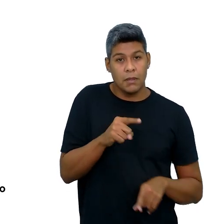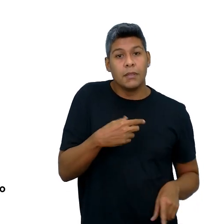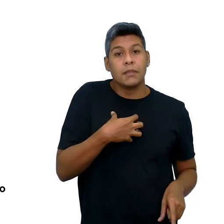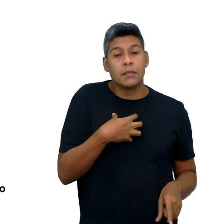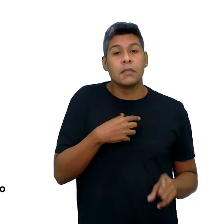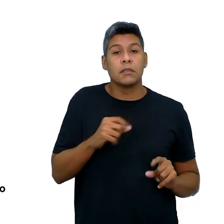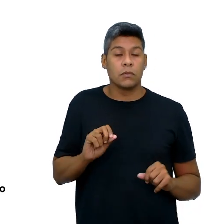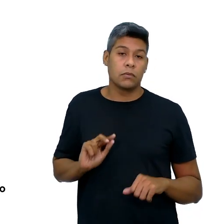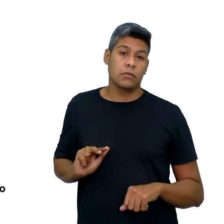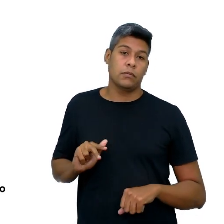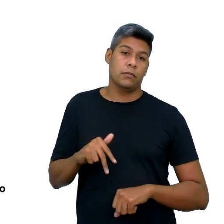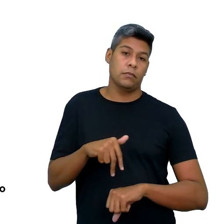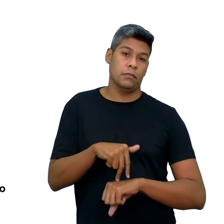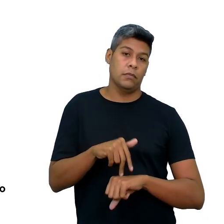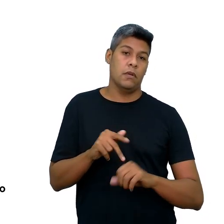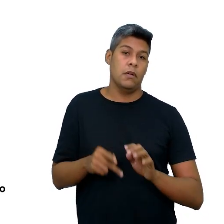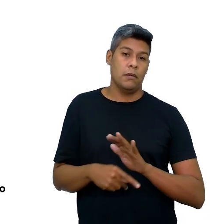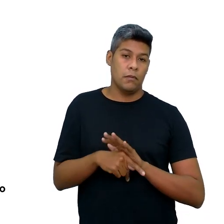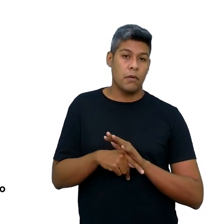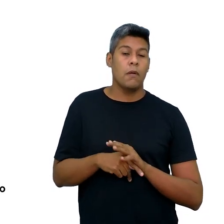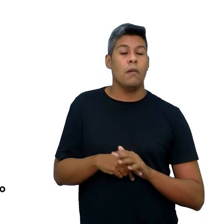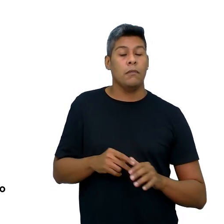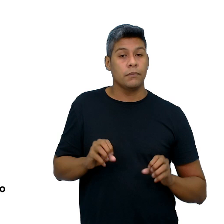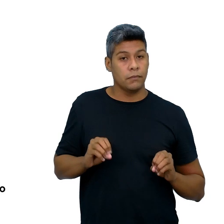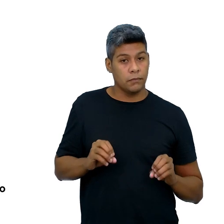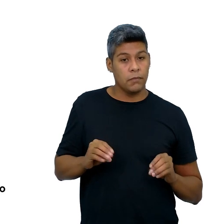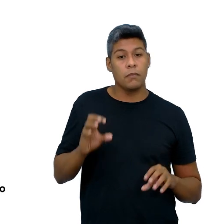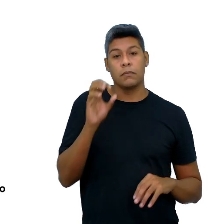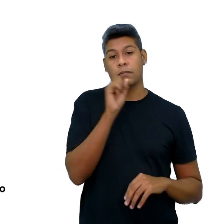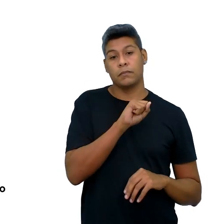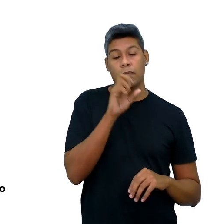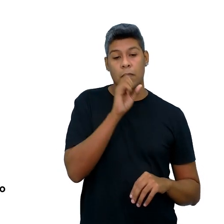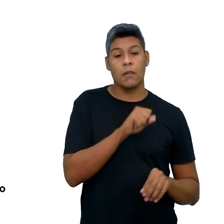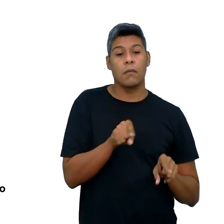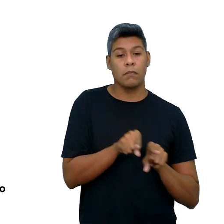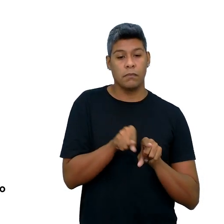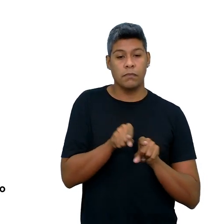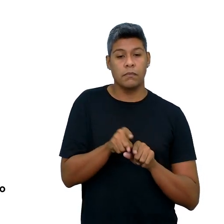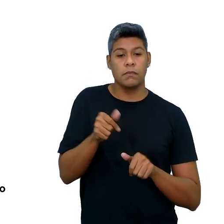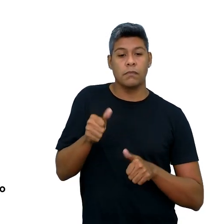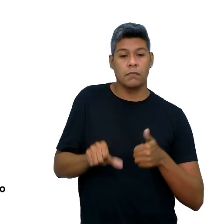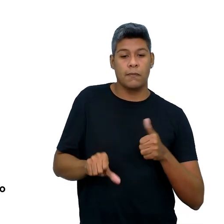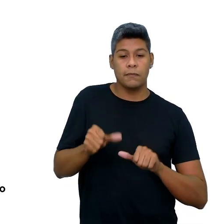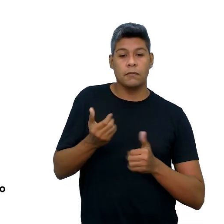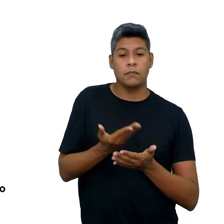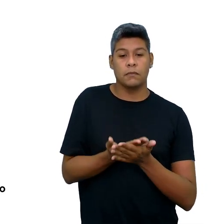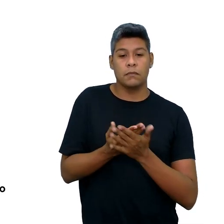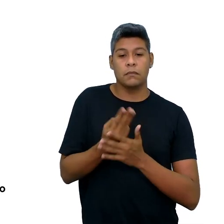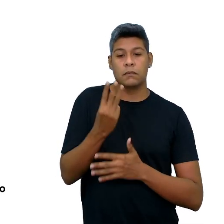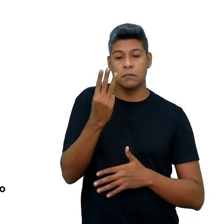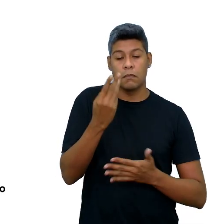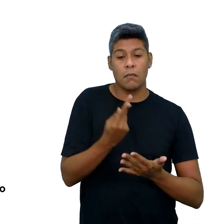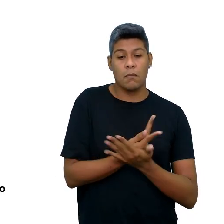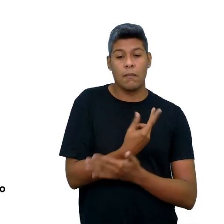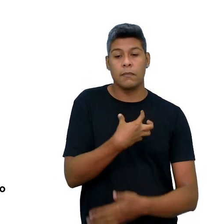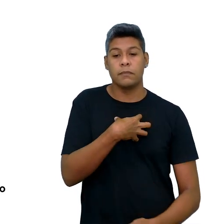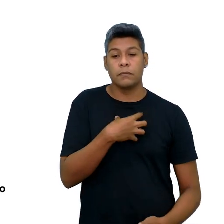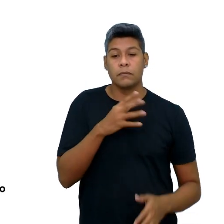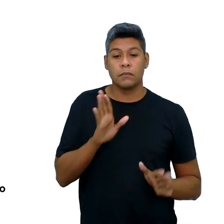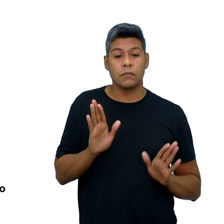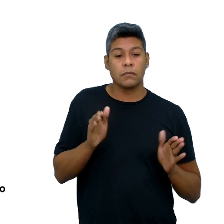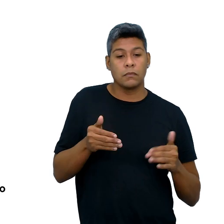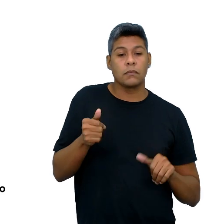aí o protagonista, né, desse processo de ensino e aprendizagem. E também analisar aí a aula 3, causando impacto, com